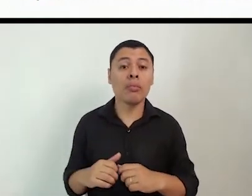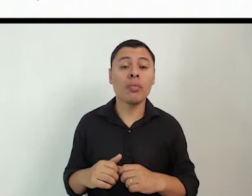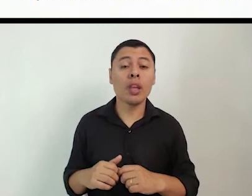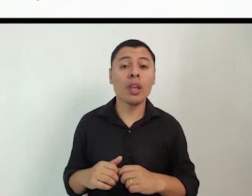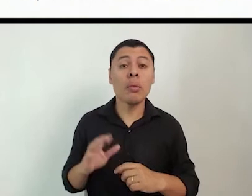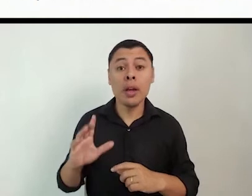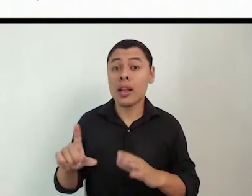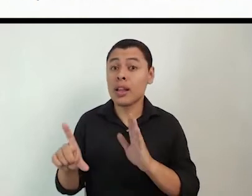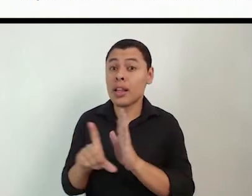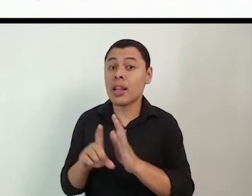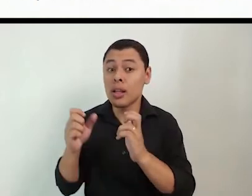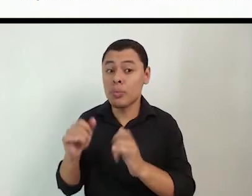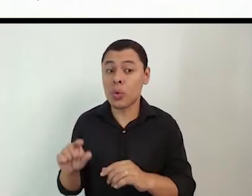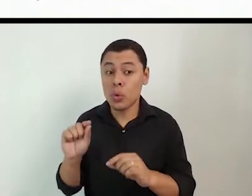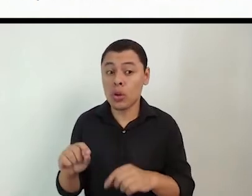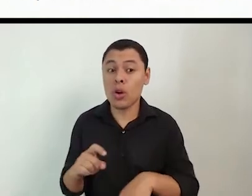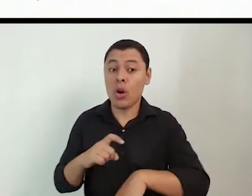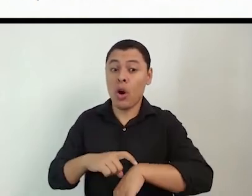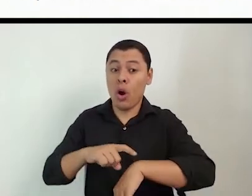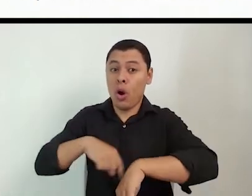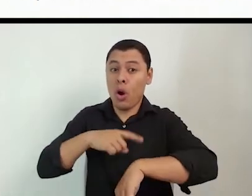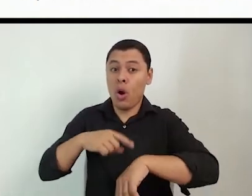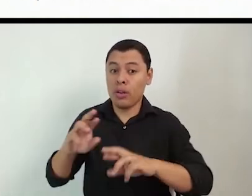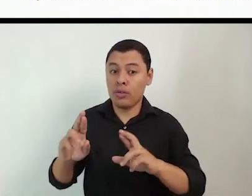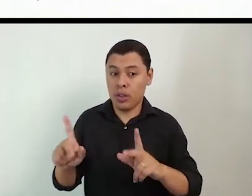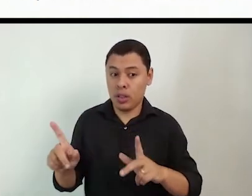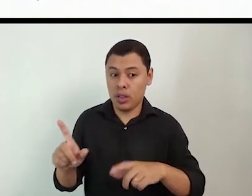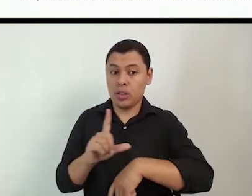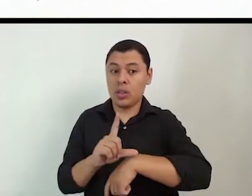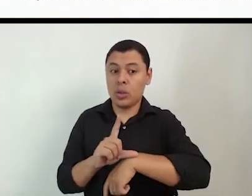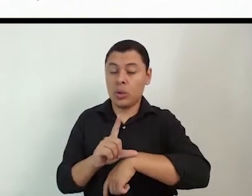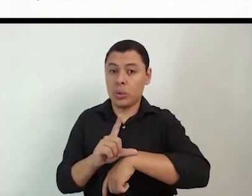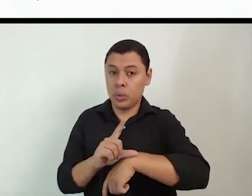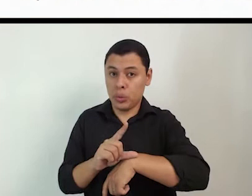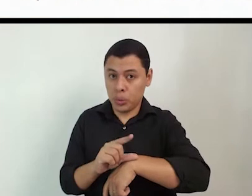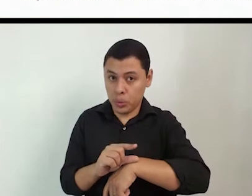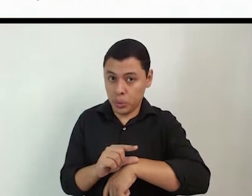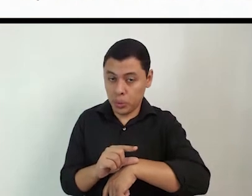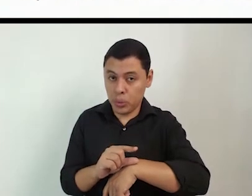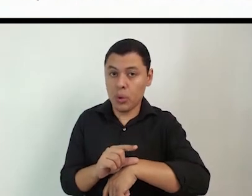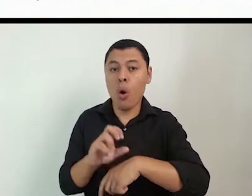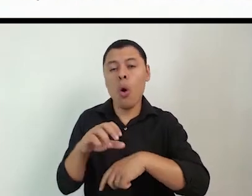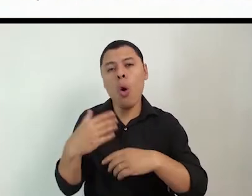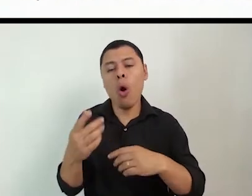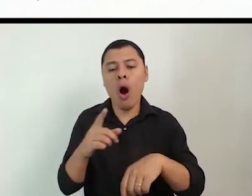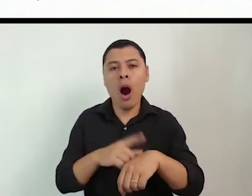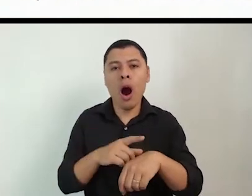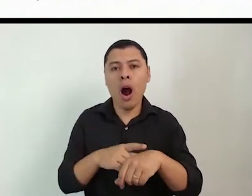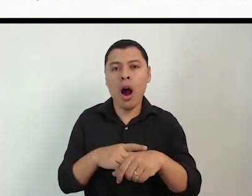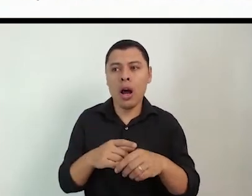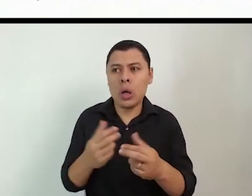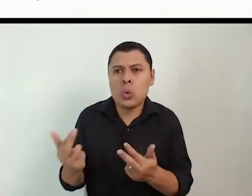lei é a jornada diferenciada, que vai contar com uma redução ou uma flexibilização dos horários, se